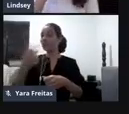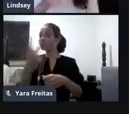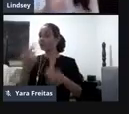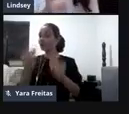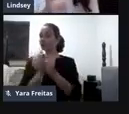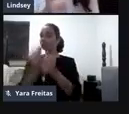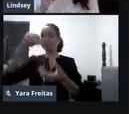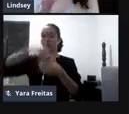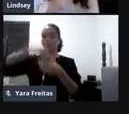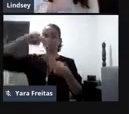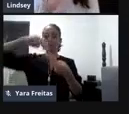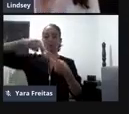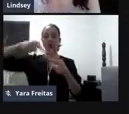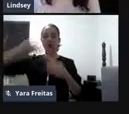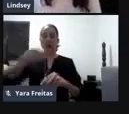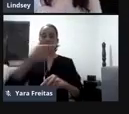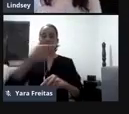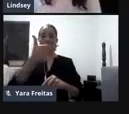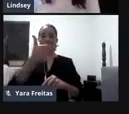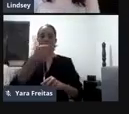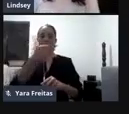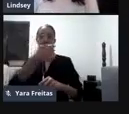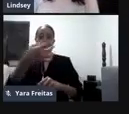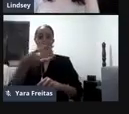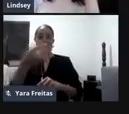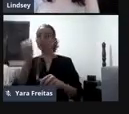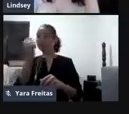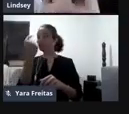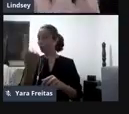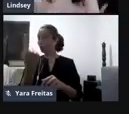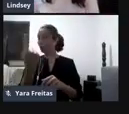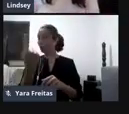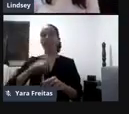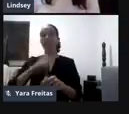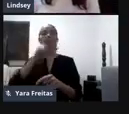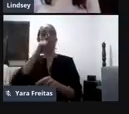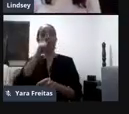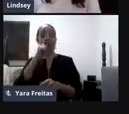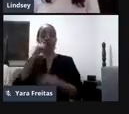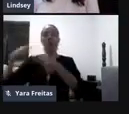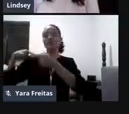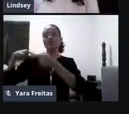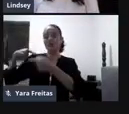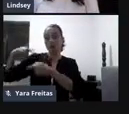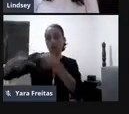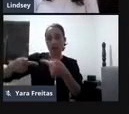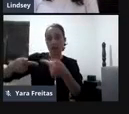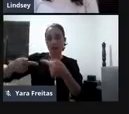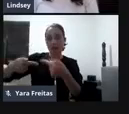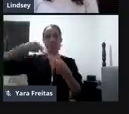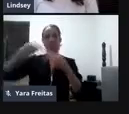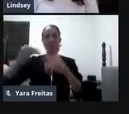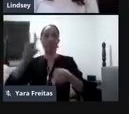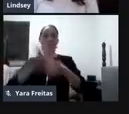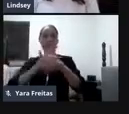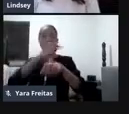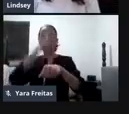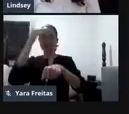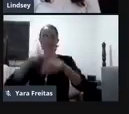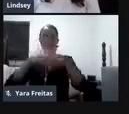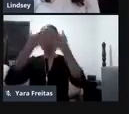cromossomos 21, 14 e 1, são fatores de risco genéticos para a doença de Alzheimer.